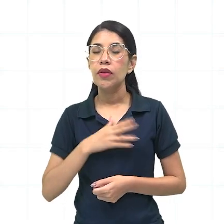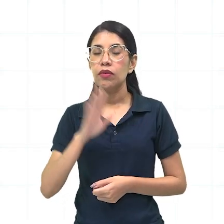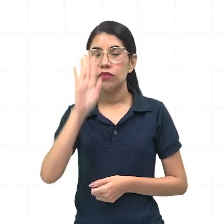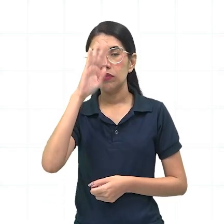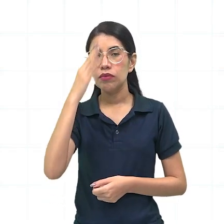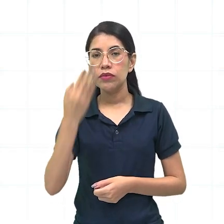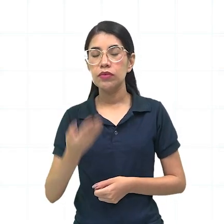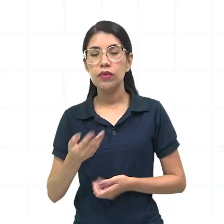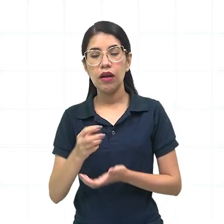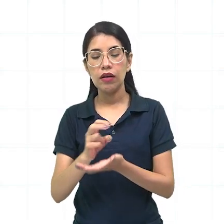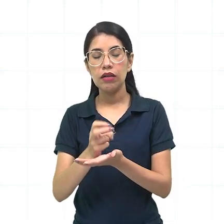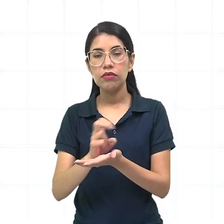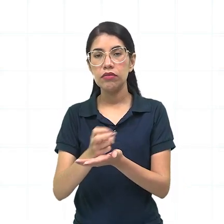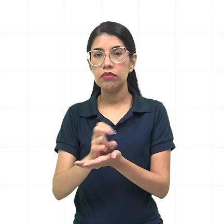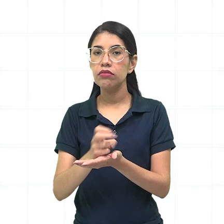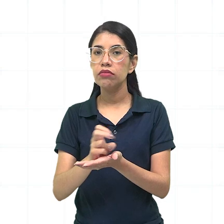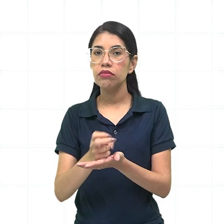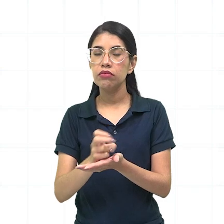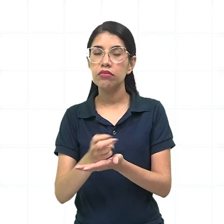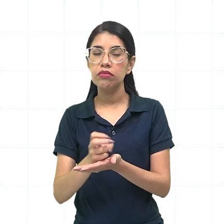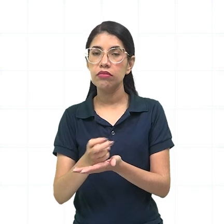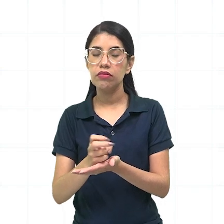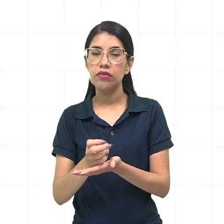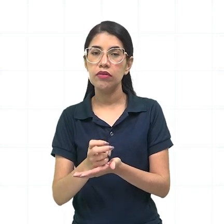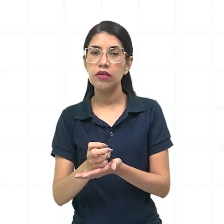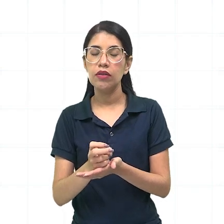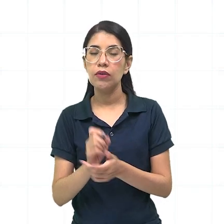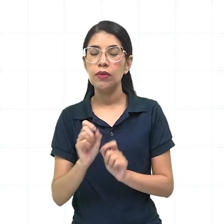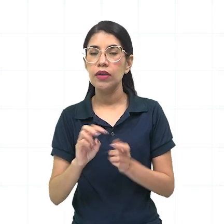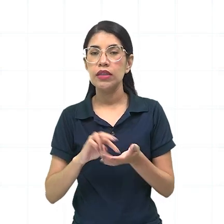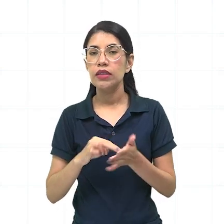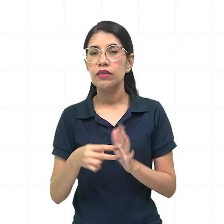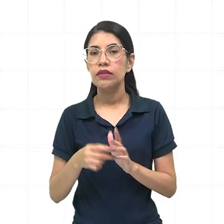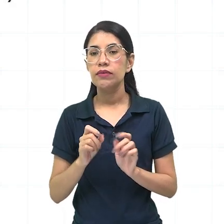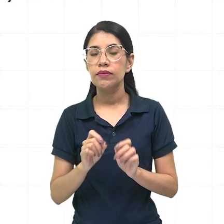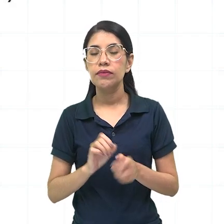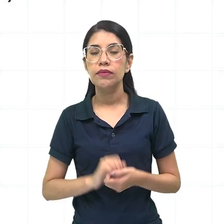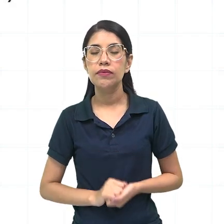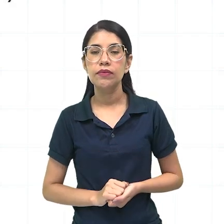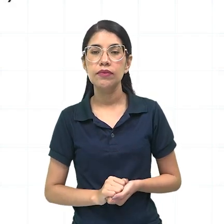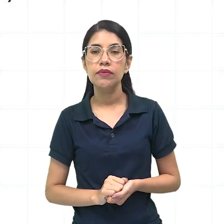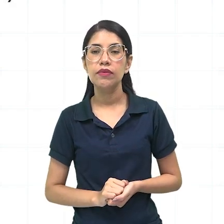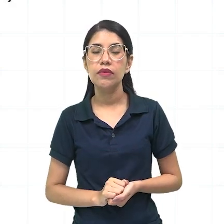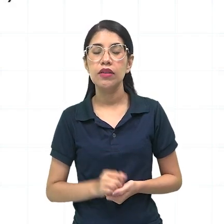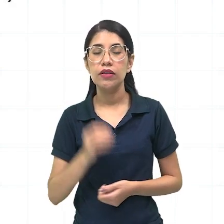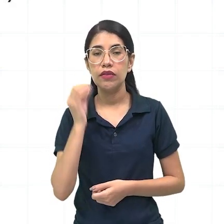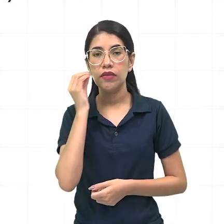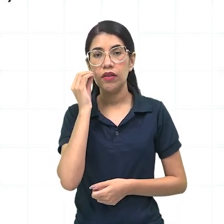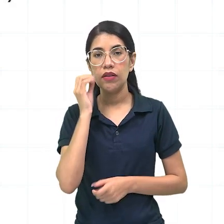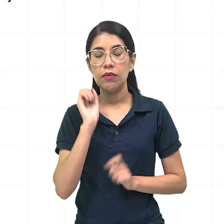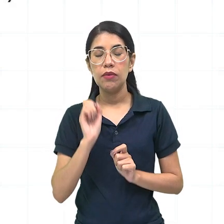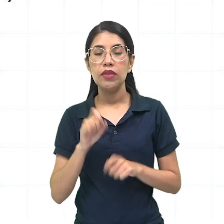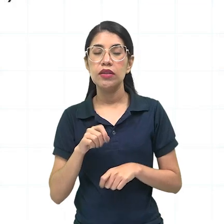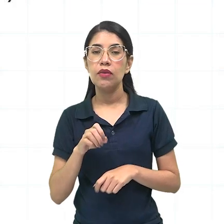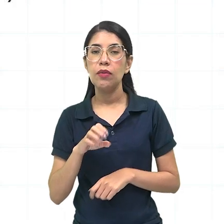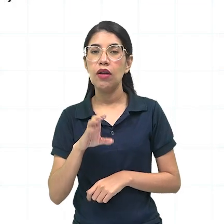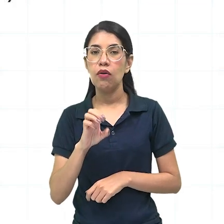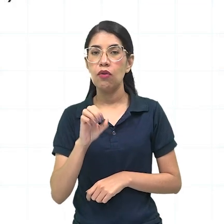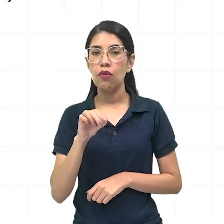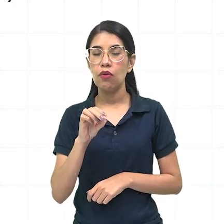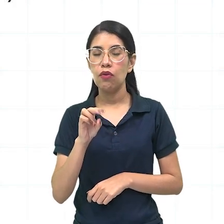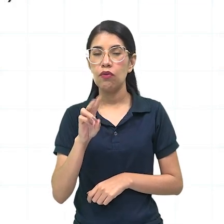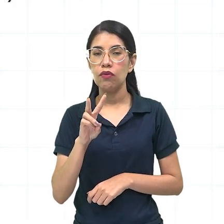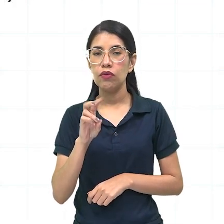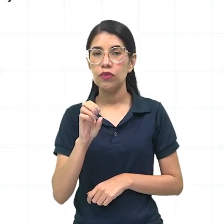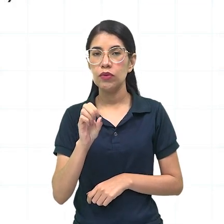chão e começa a se tremer todinho no chão. O que é isso, pessoal? Nós vimos que isso daí pode ser uma convulsão